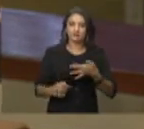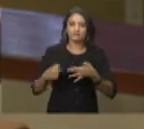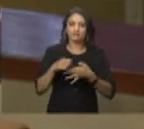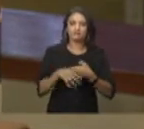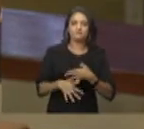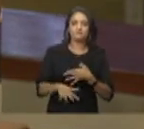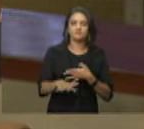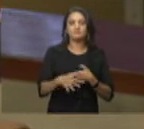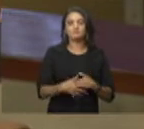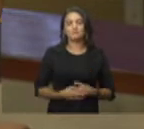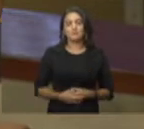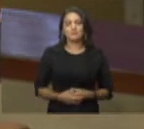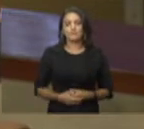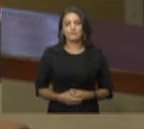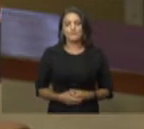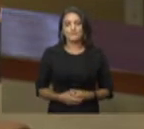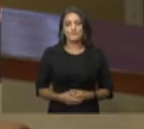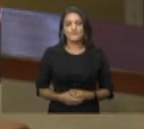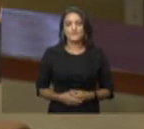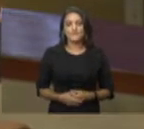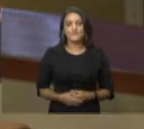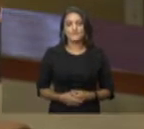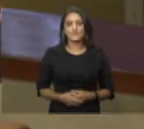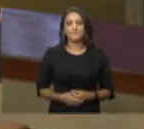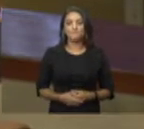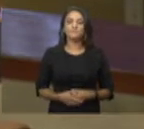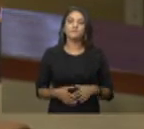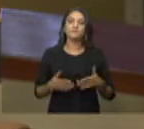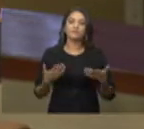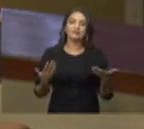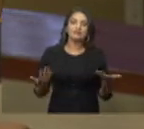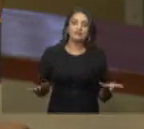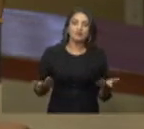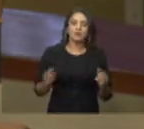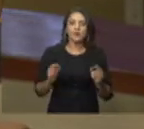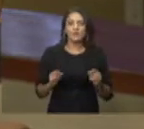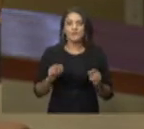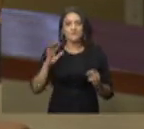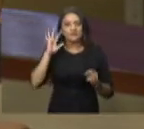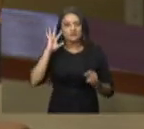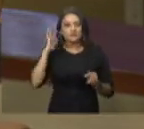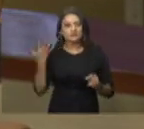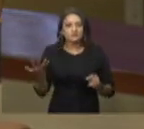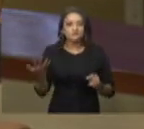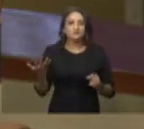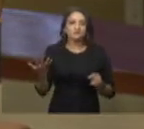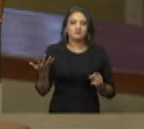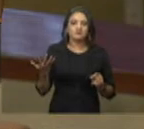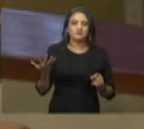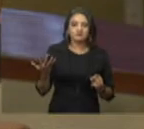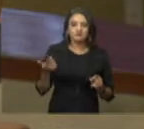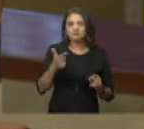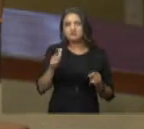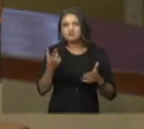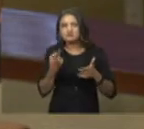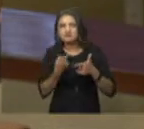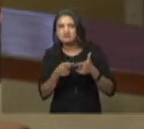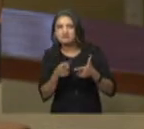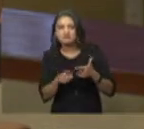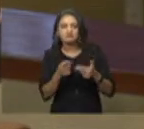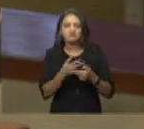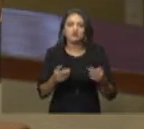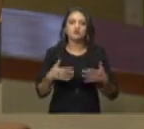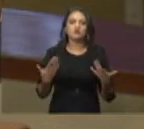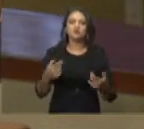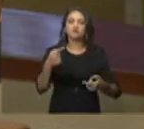geral entre tanto para que nossa decisão não se resume em cima acadêmica ouve que esse